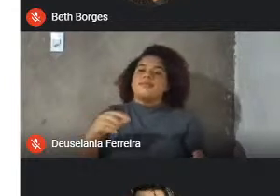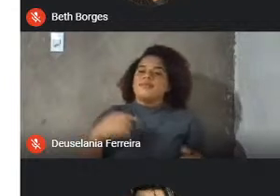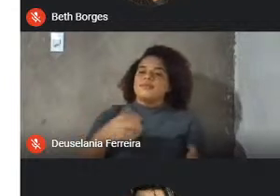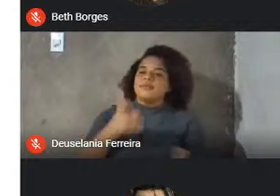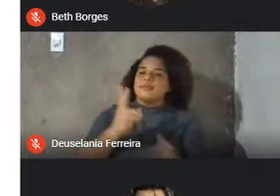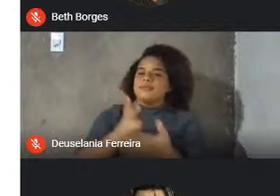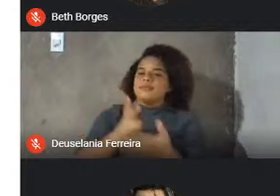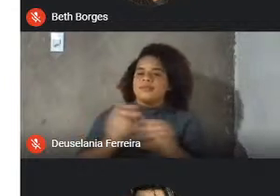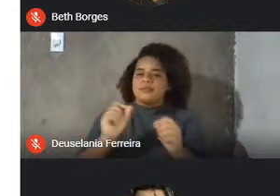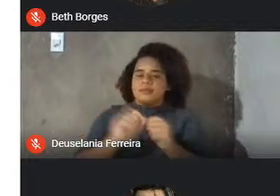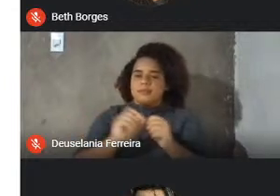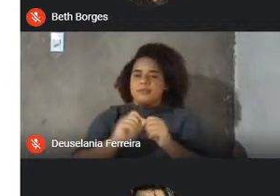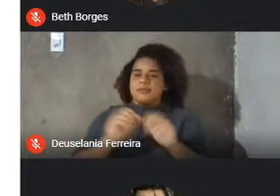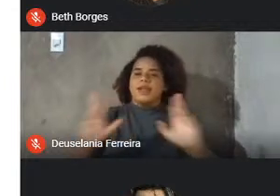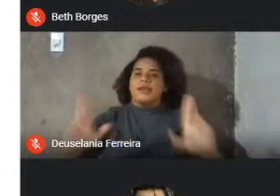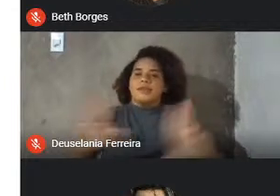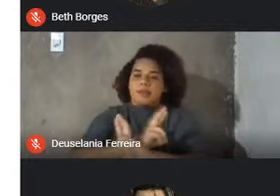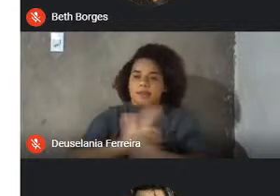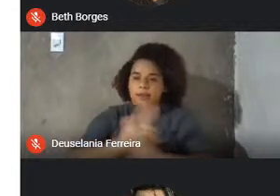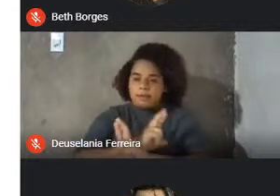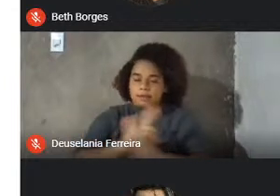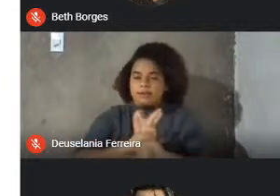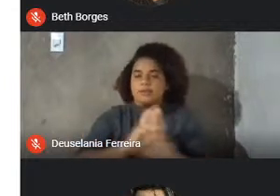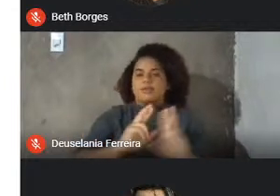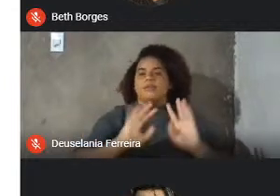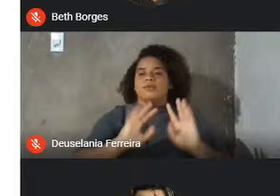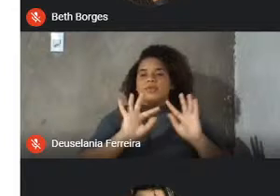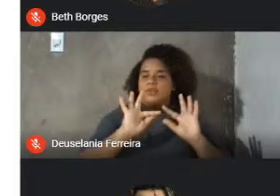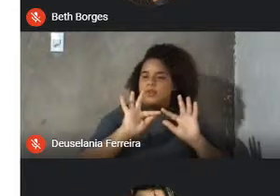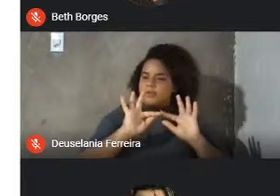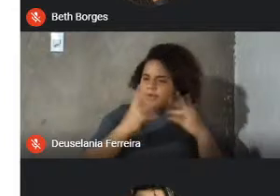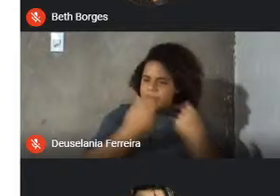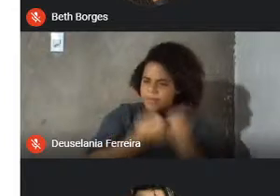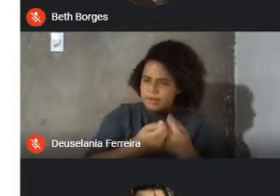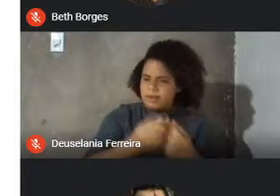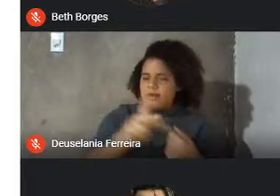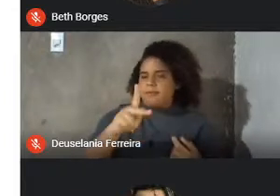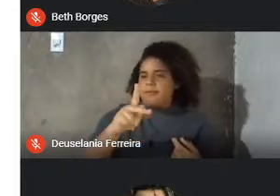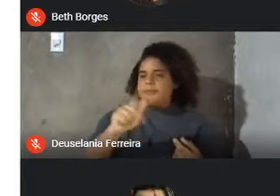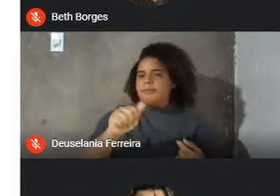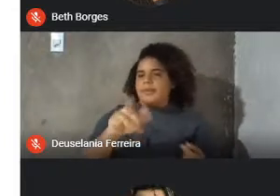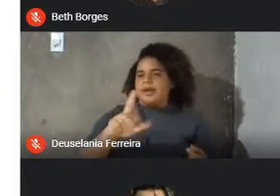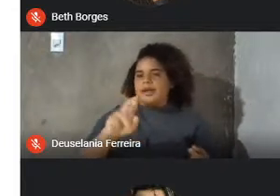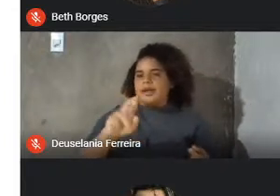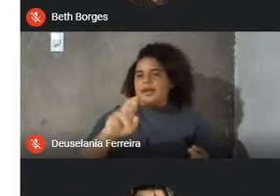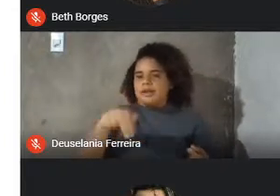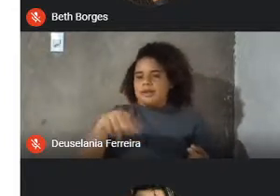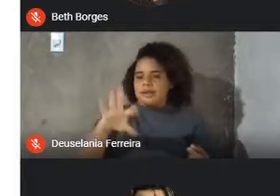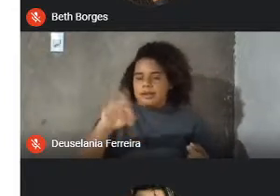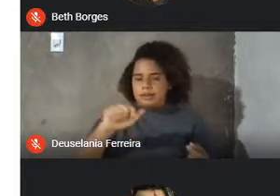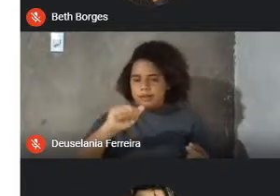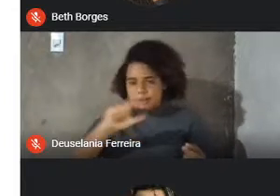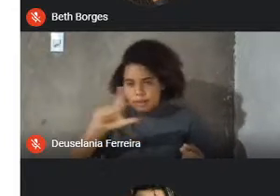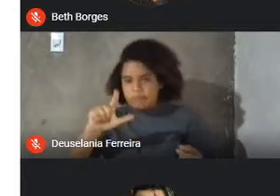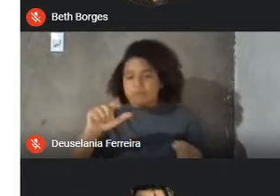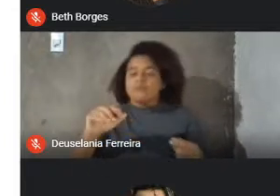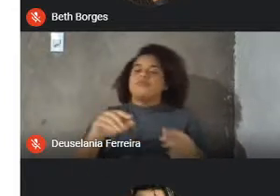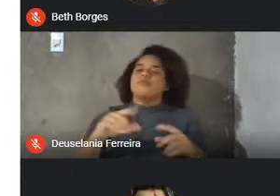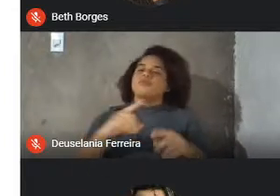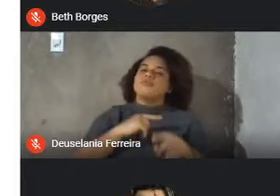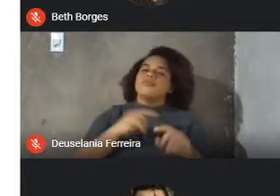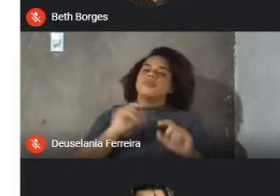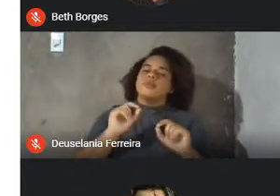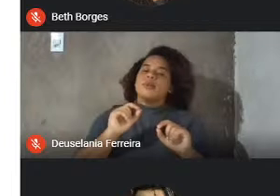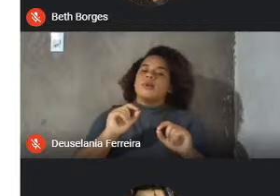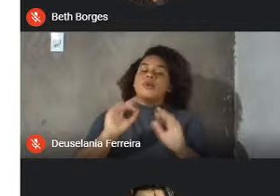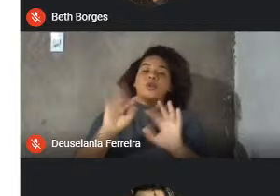parental, esse processo de reparentalização, tá? Porque tudo inicia